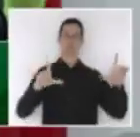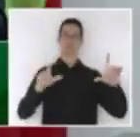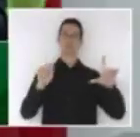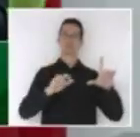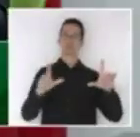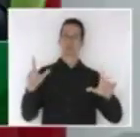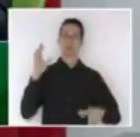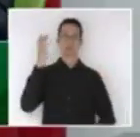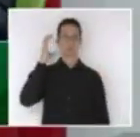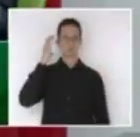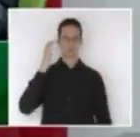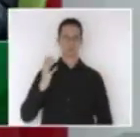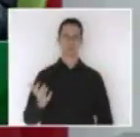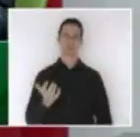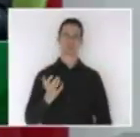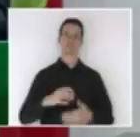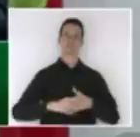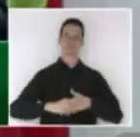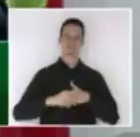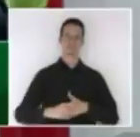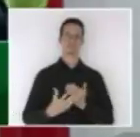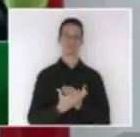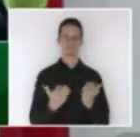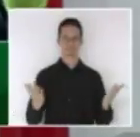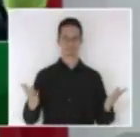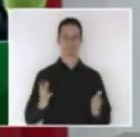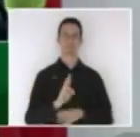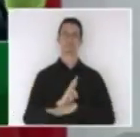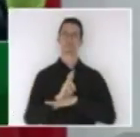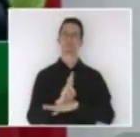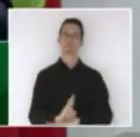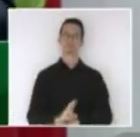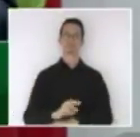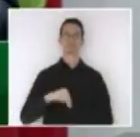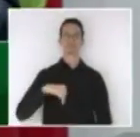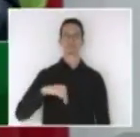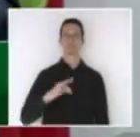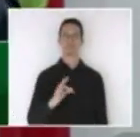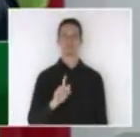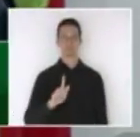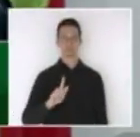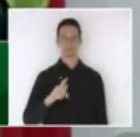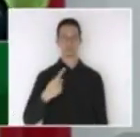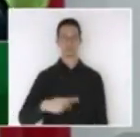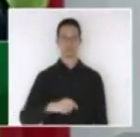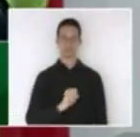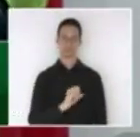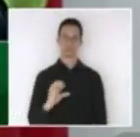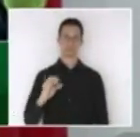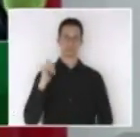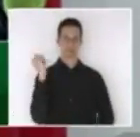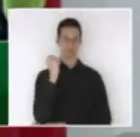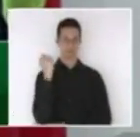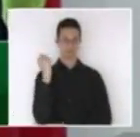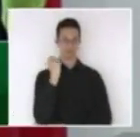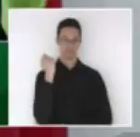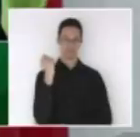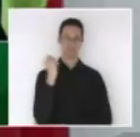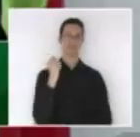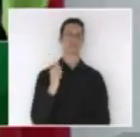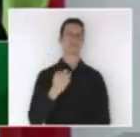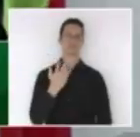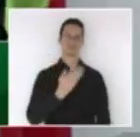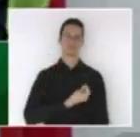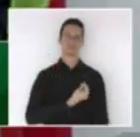Dar a todos, em nome do MTG de Santa Catarina, que acompanha aqui